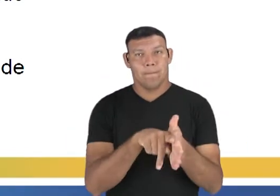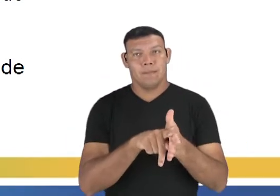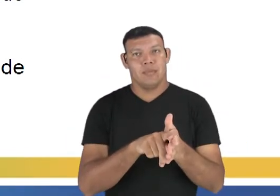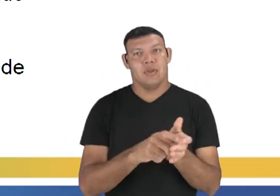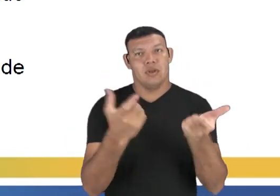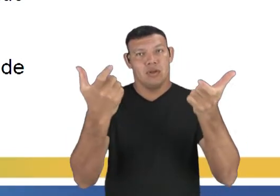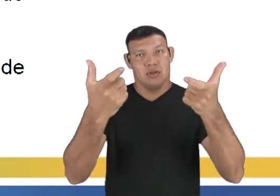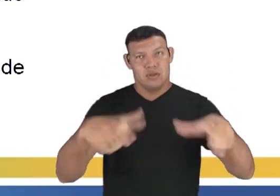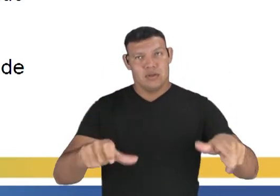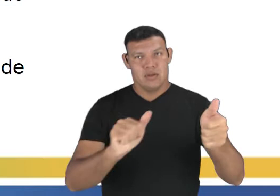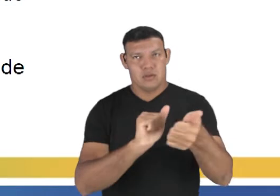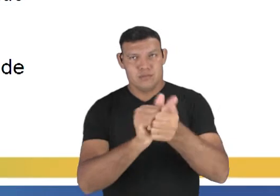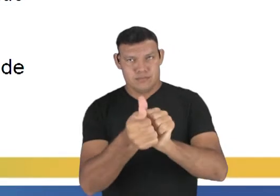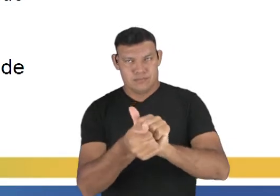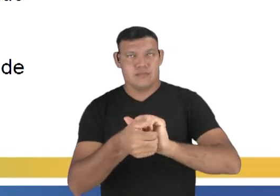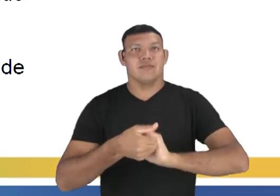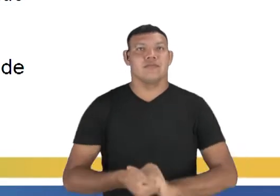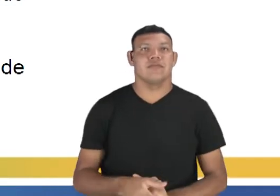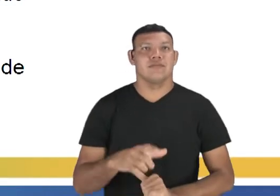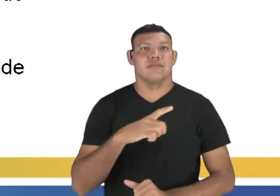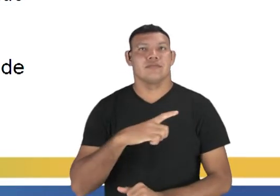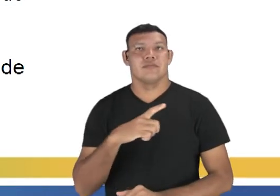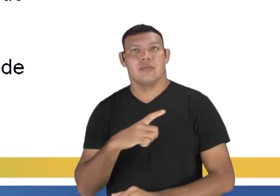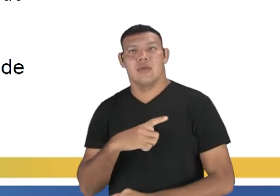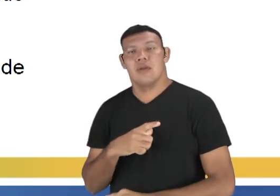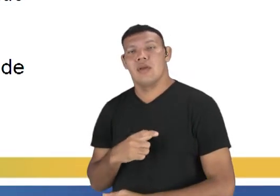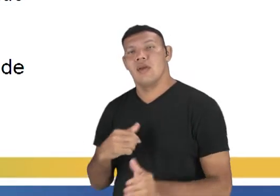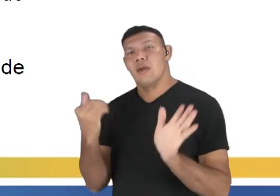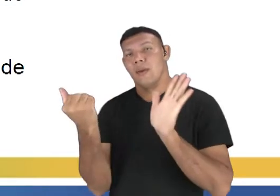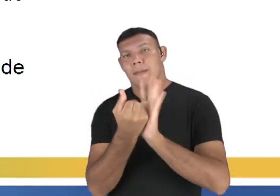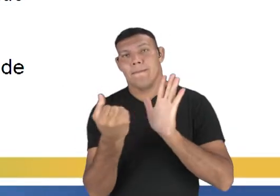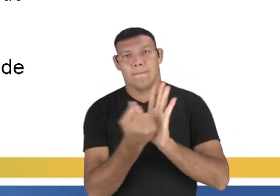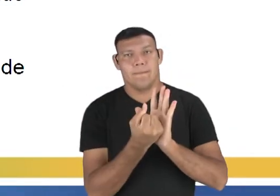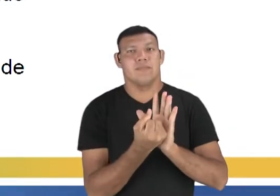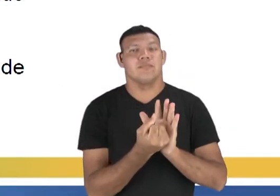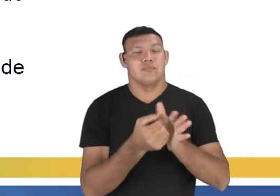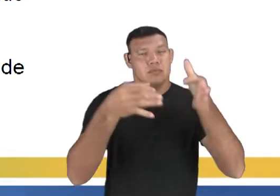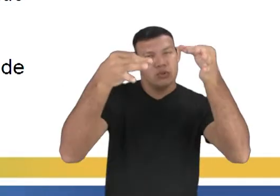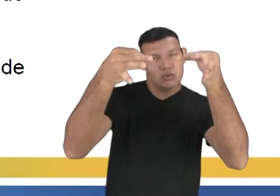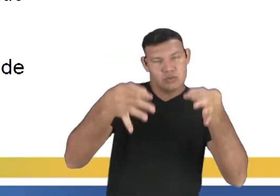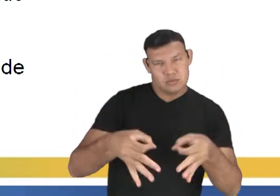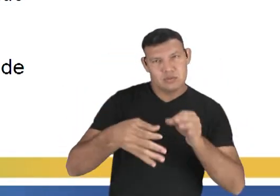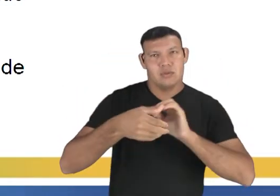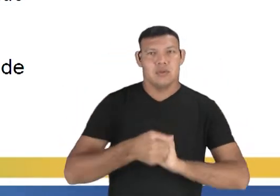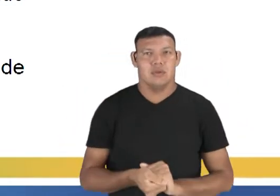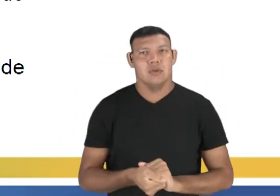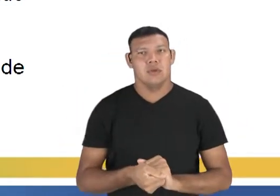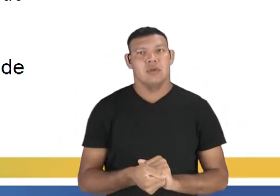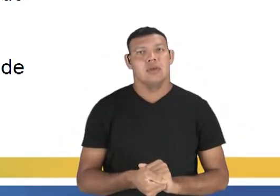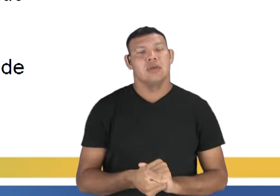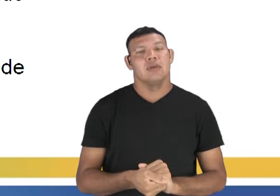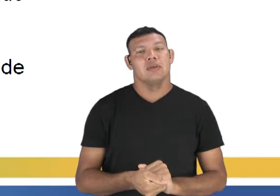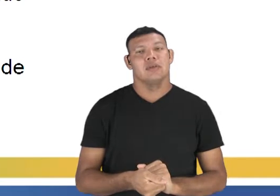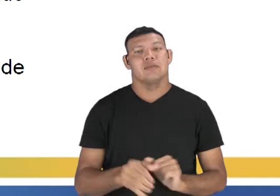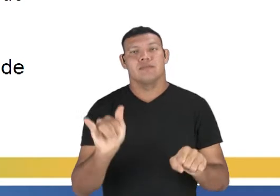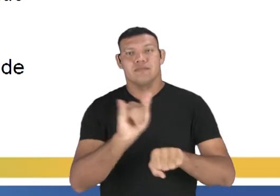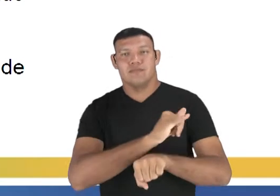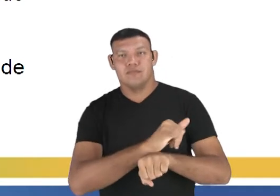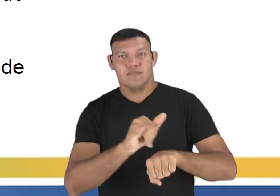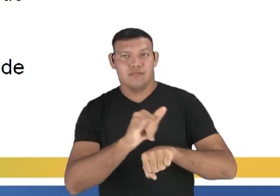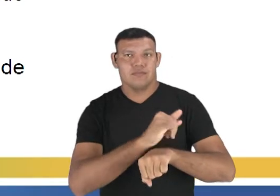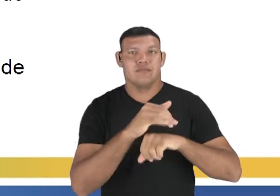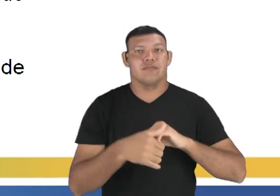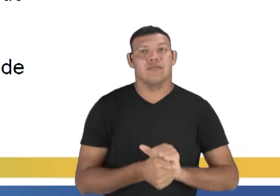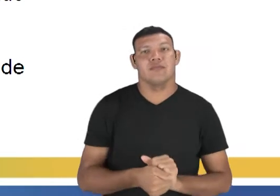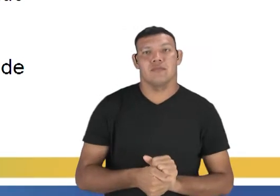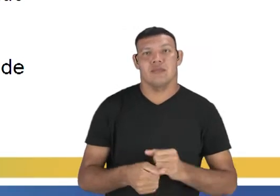tenho aí uma divisão. Eu tenho os esportes de marca, esportes de precisão, esportes técnico combinatório, esporte